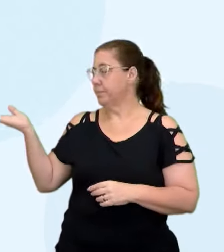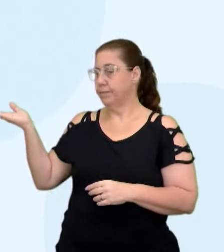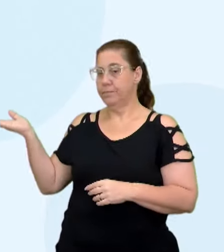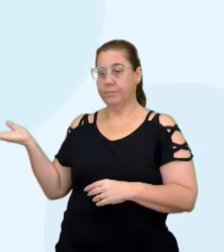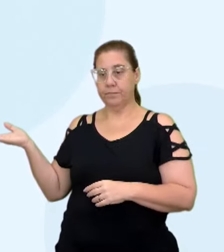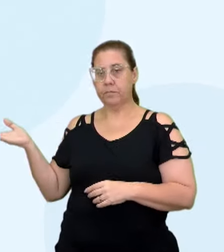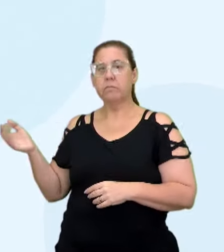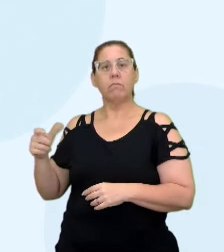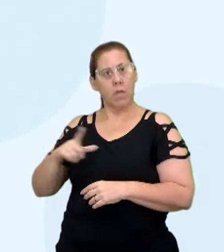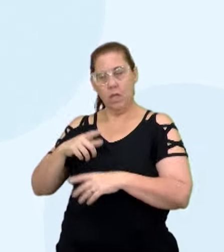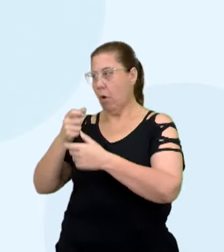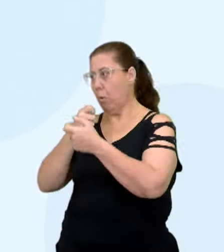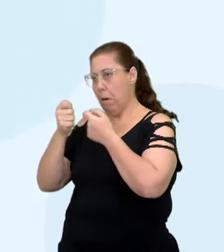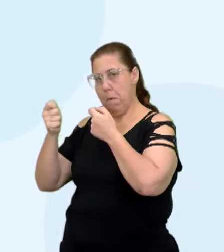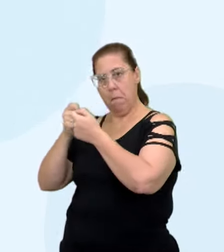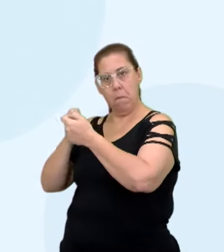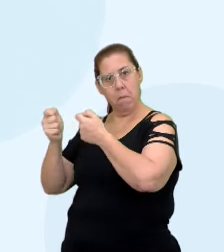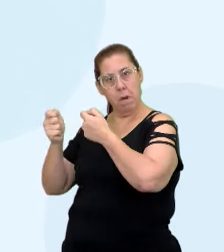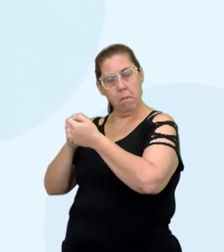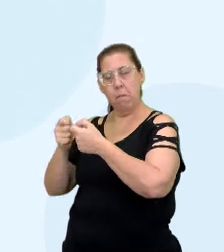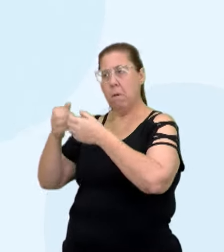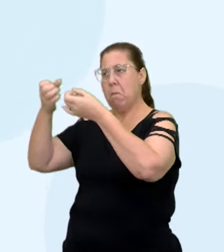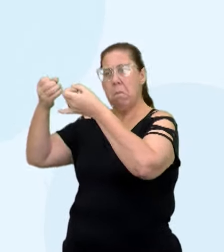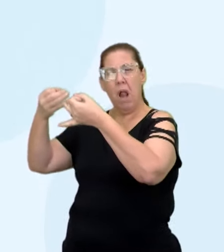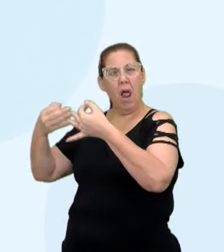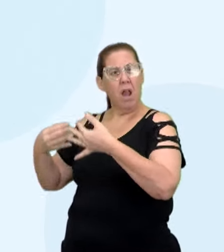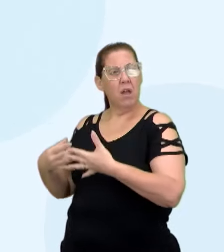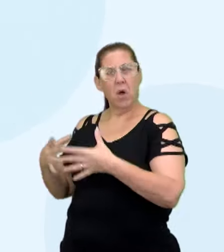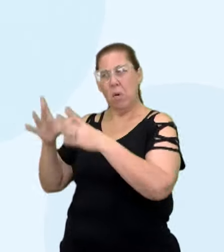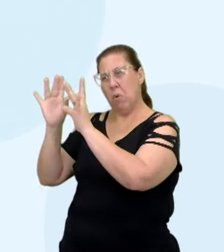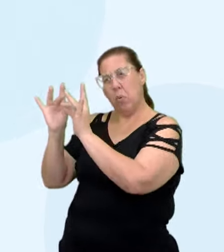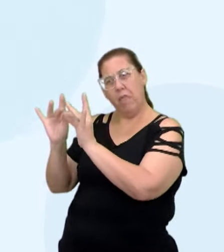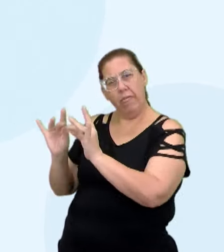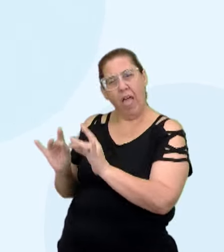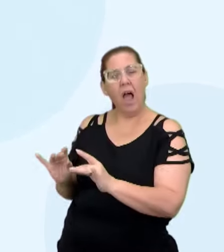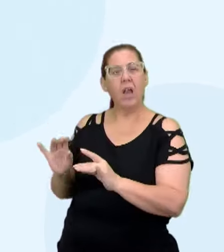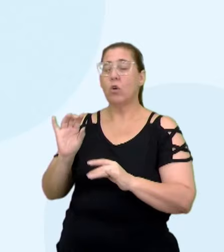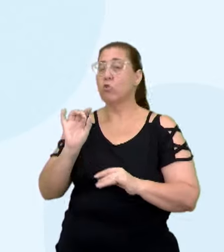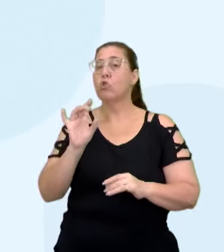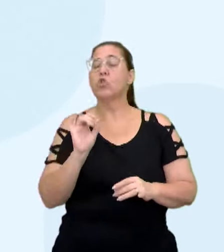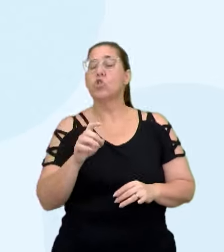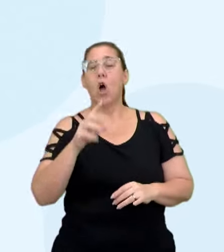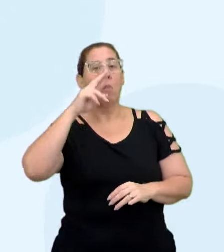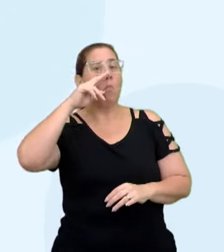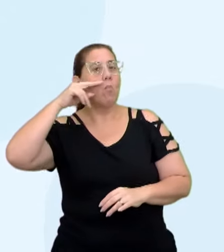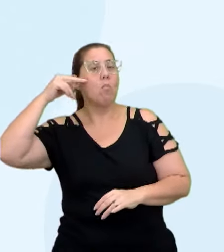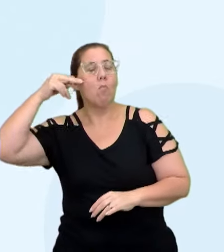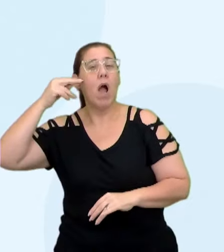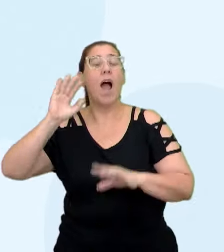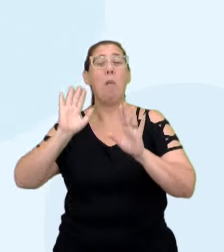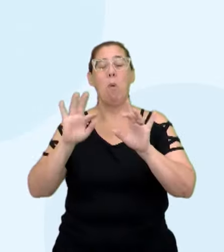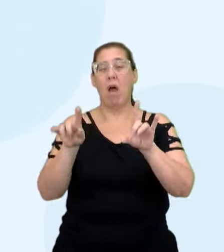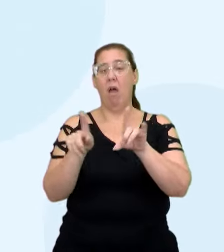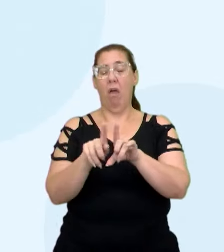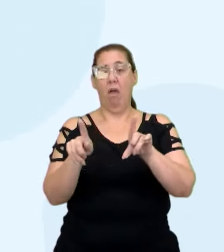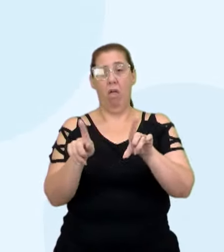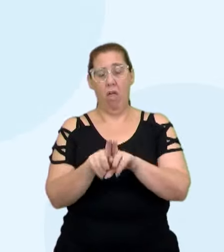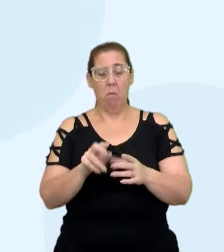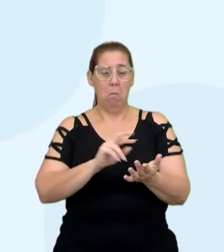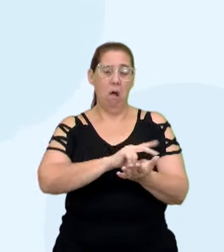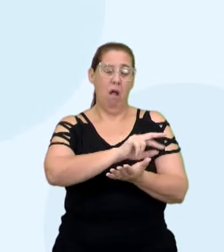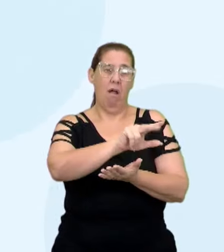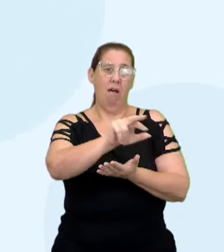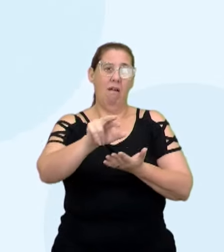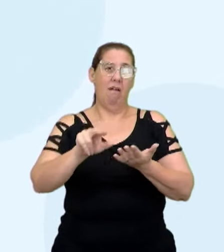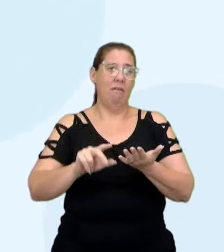uma entrevista com ele, onde ele falou especificamente não só da anemia ferropriva, mas ele falou também de